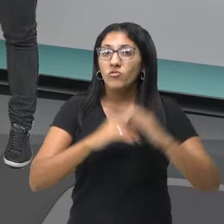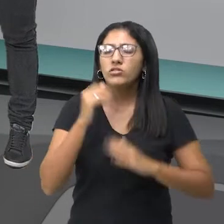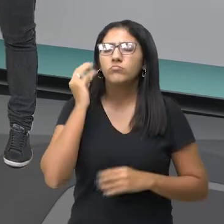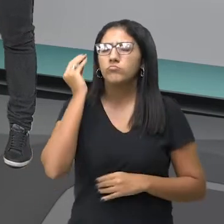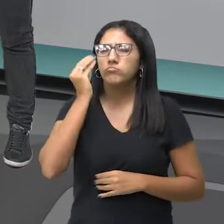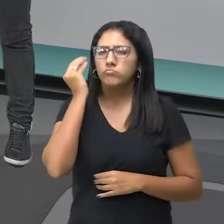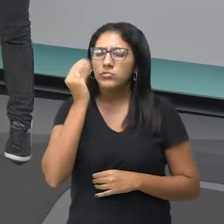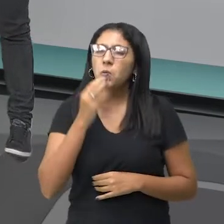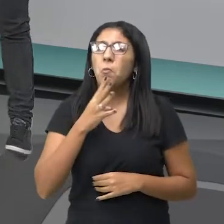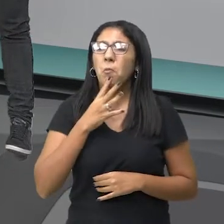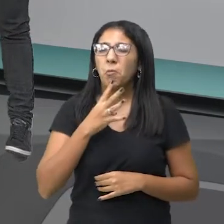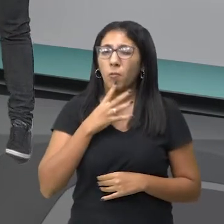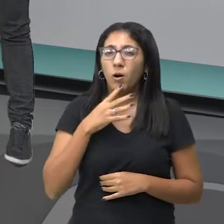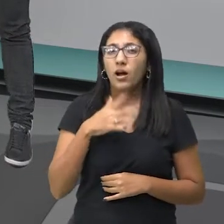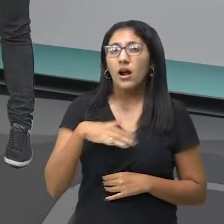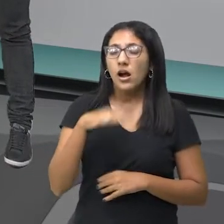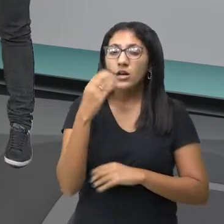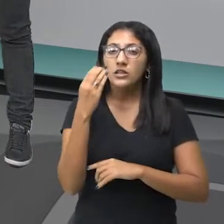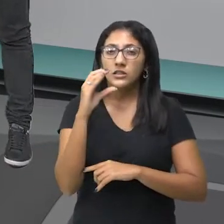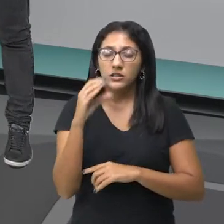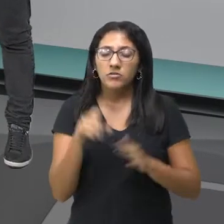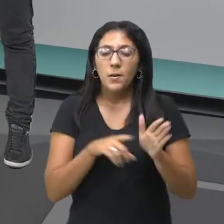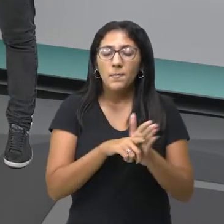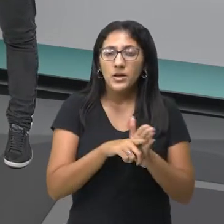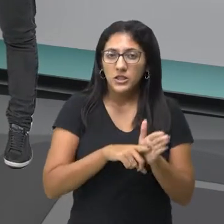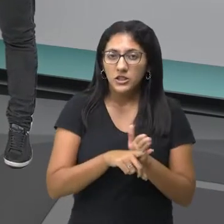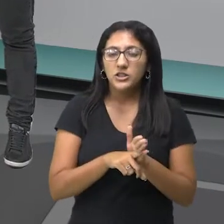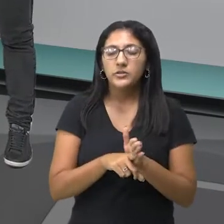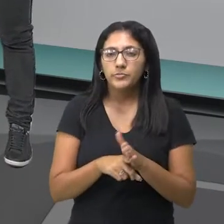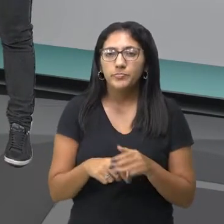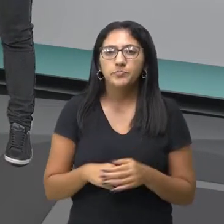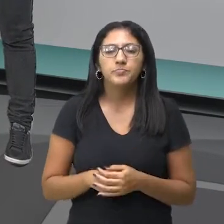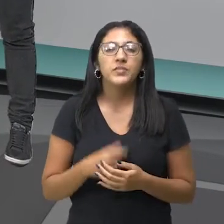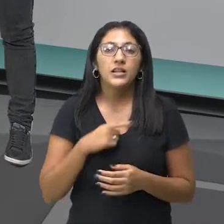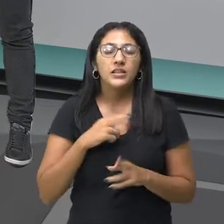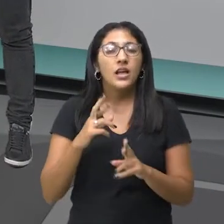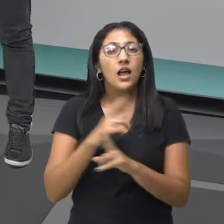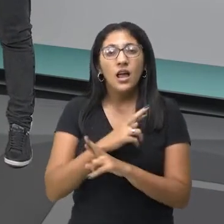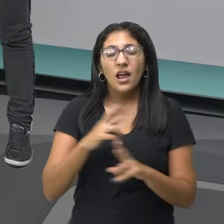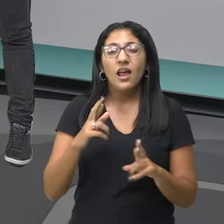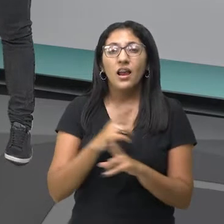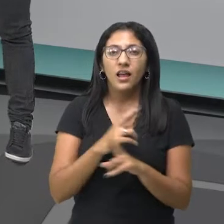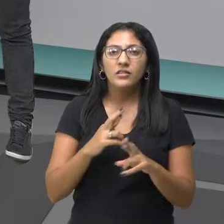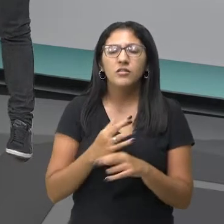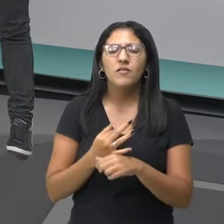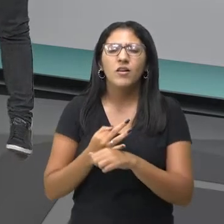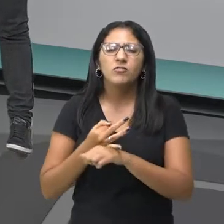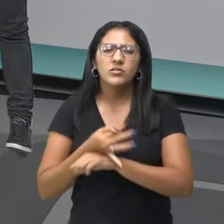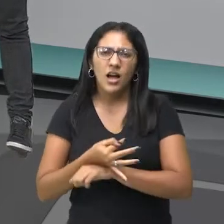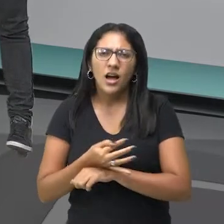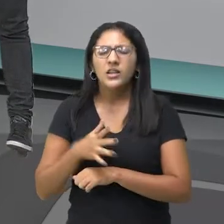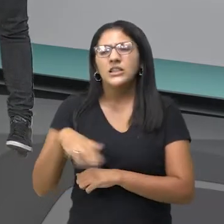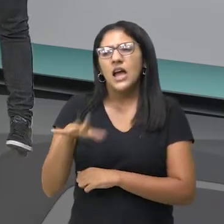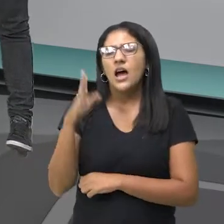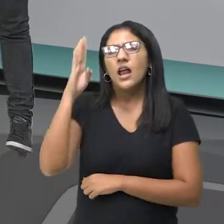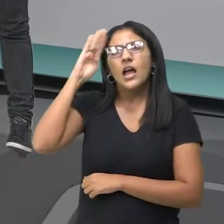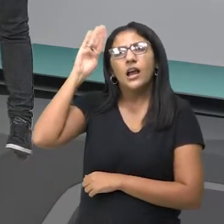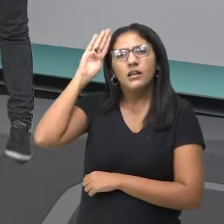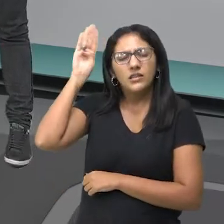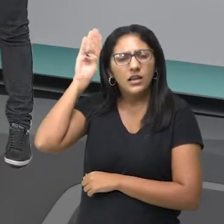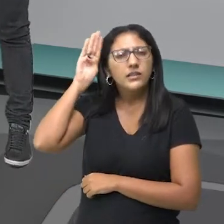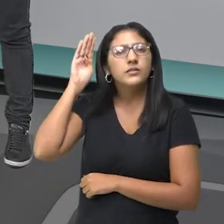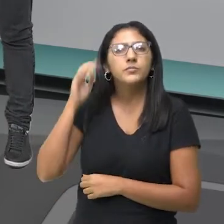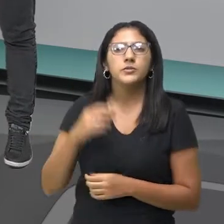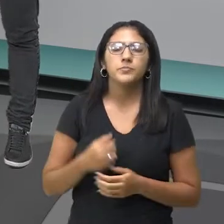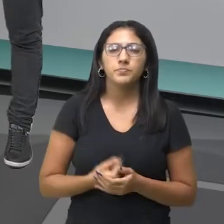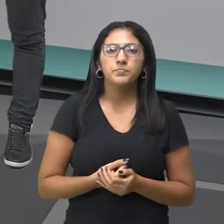ou seja, que conhece bastante, certo? E essas pessoas são relacionadas à pesquisa, às universidades, à vida acadêmica,